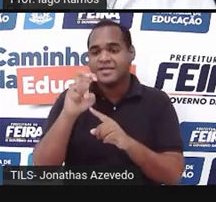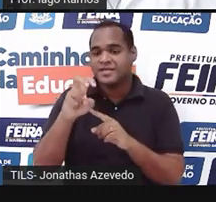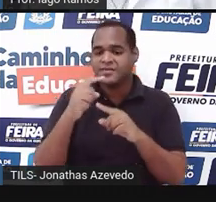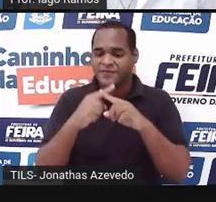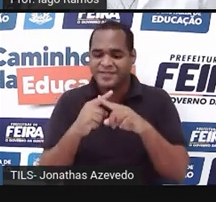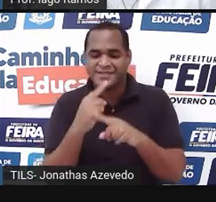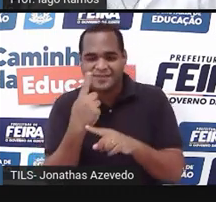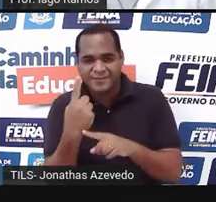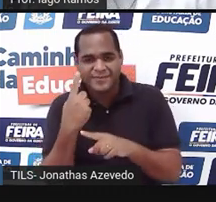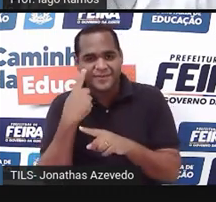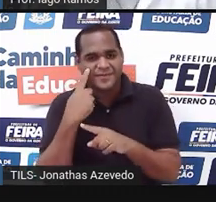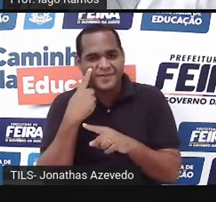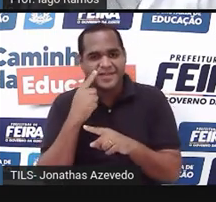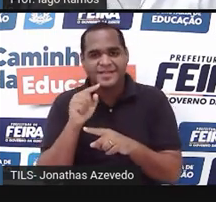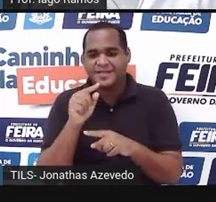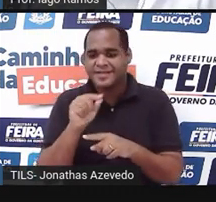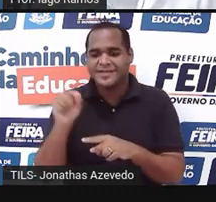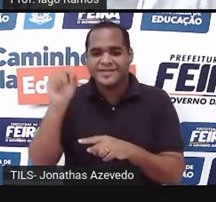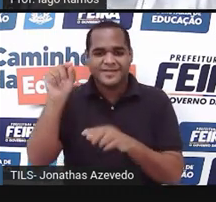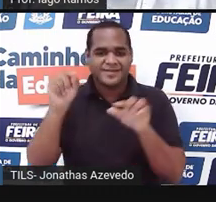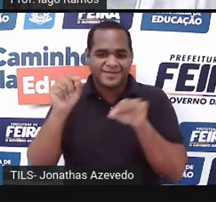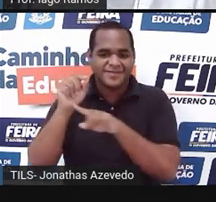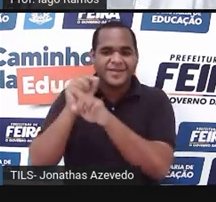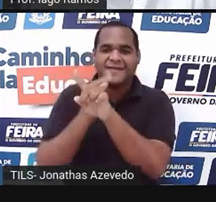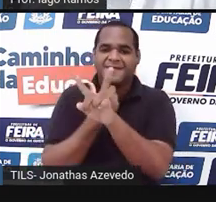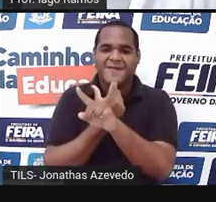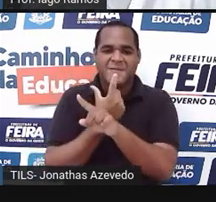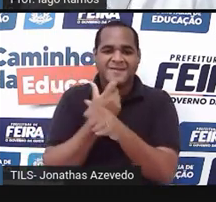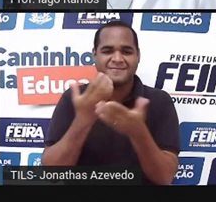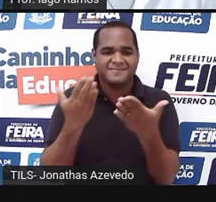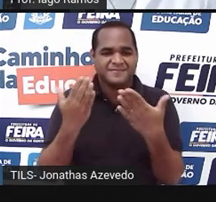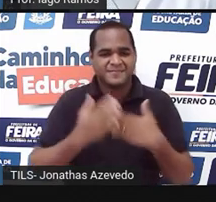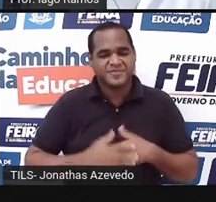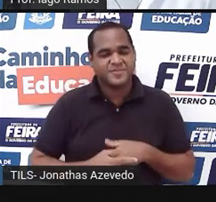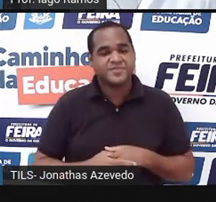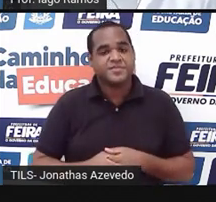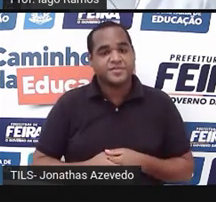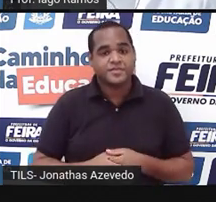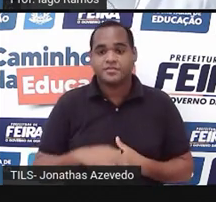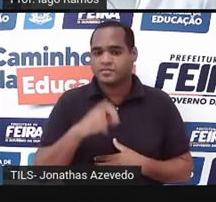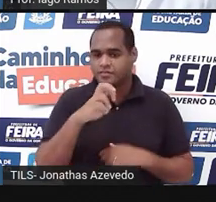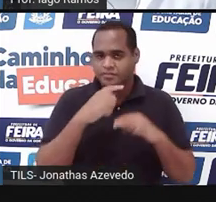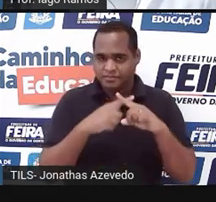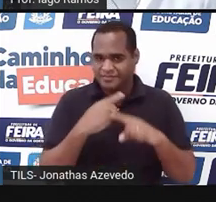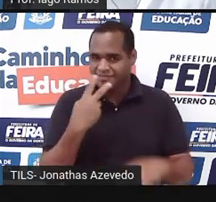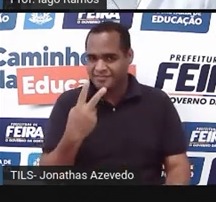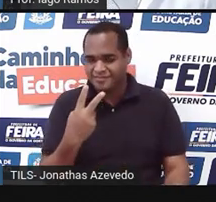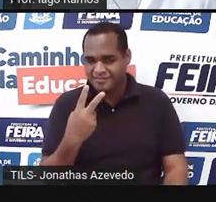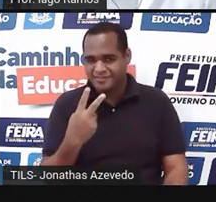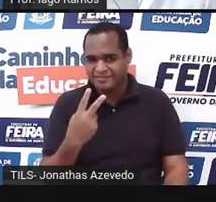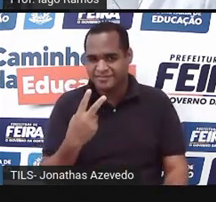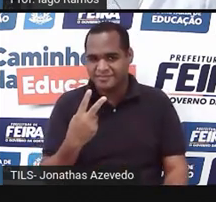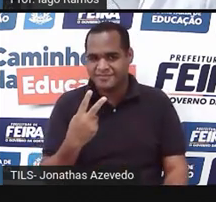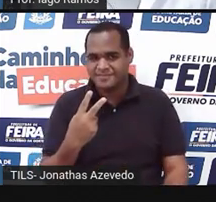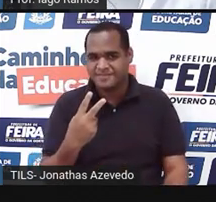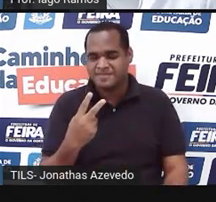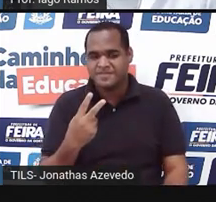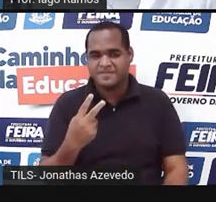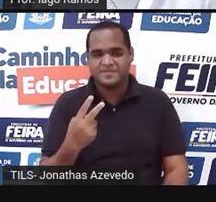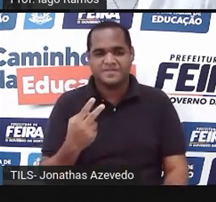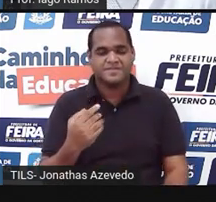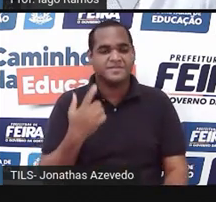acompanha as setinhas que eu tô fazendo ali na tela tão cinco vezes 2x ver